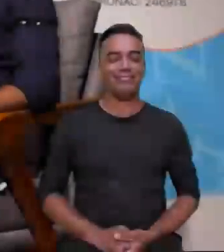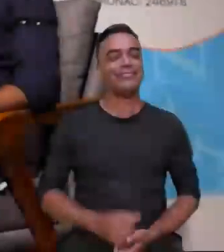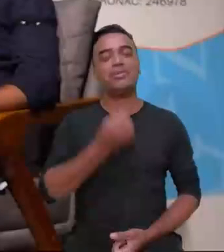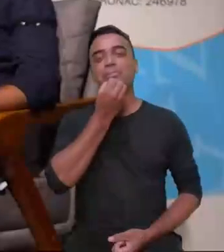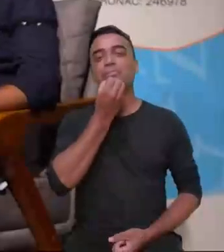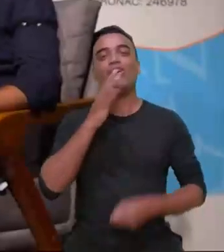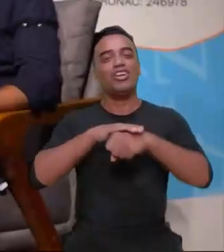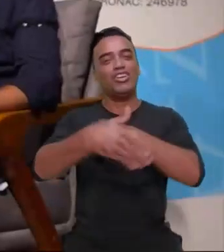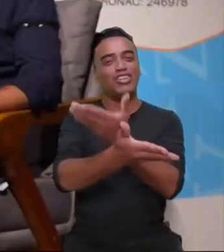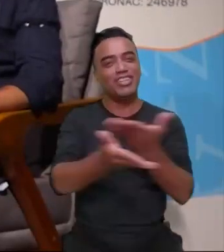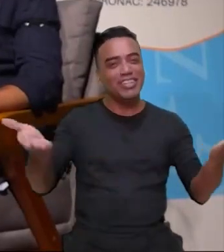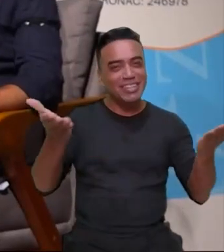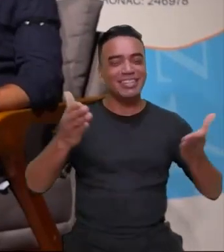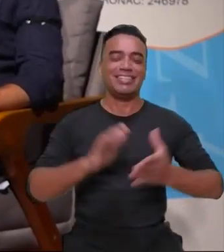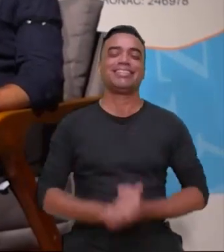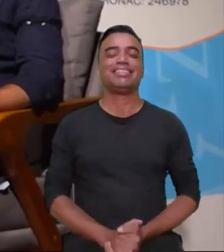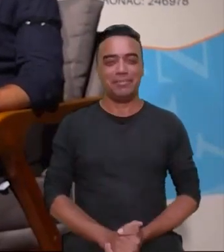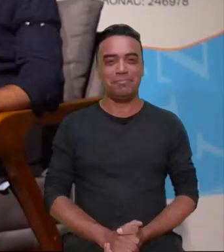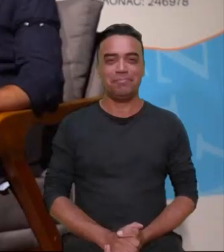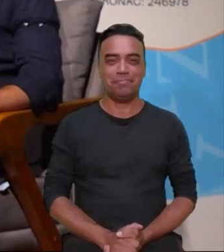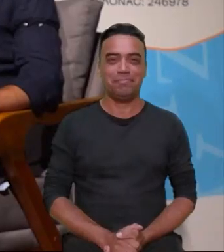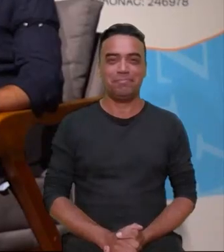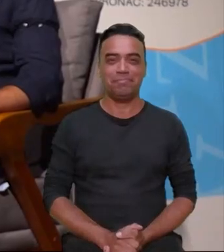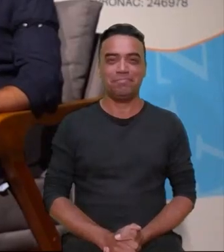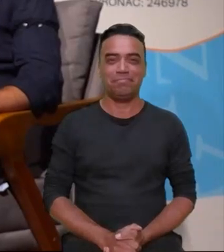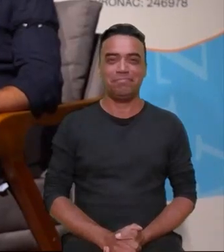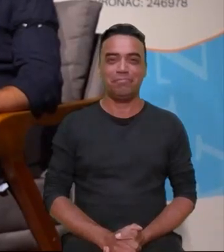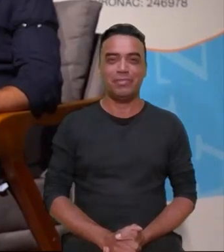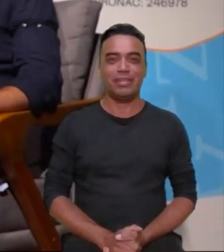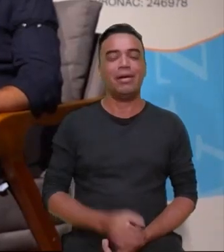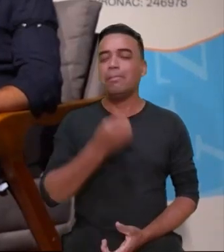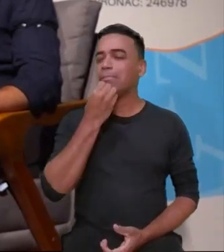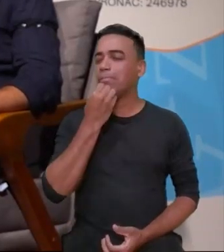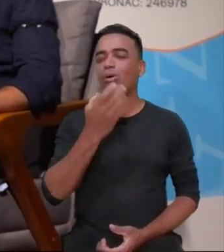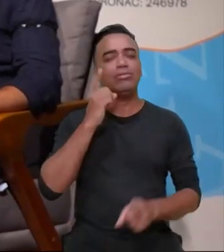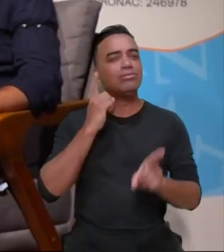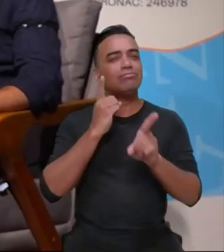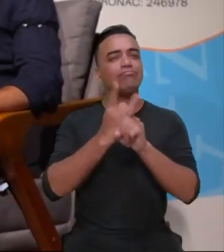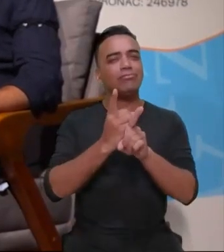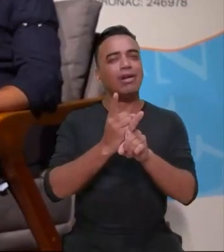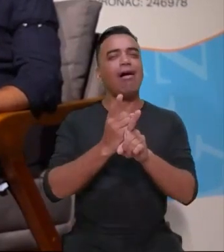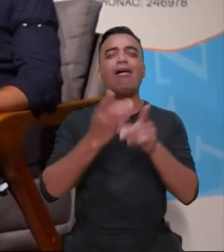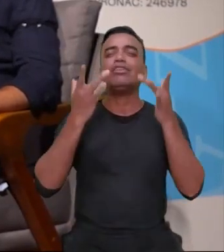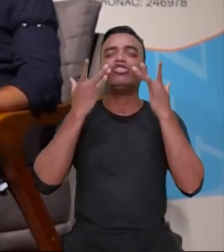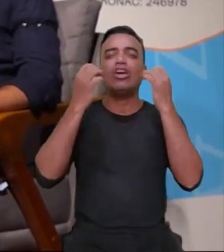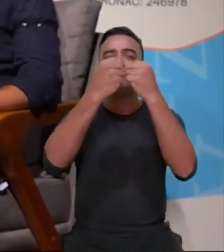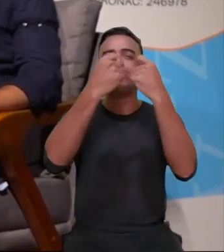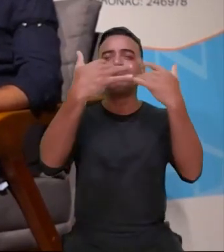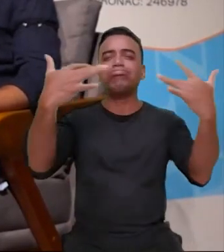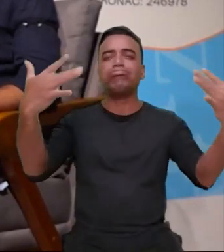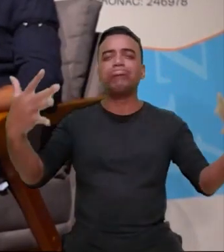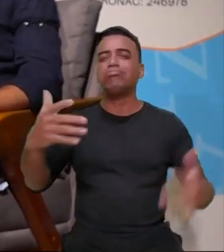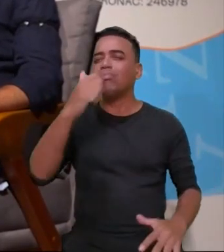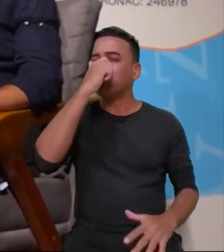Boa noite. O evento se passa em um palco onde 2 poltronas brancas foram dispostas de maneira centralizada, intercaladas por